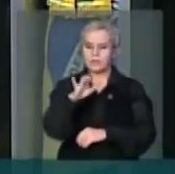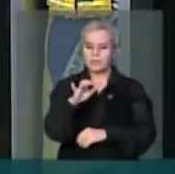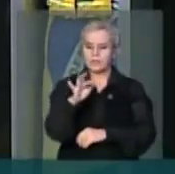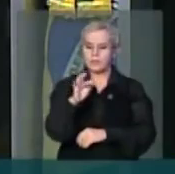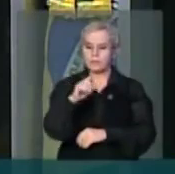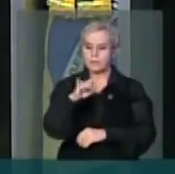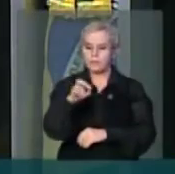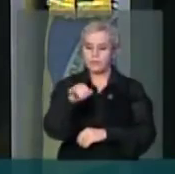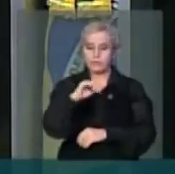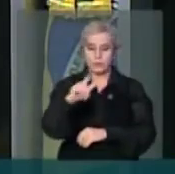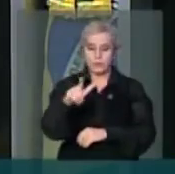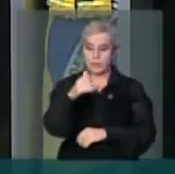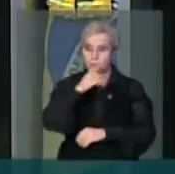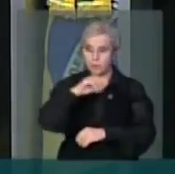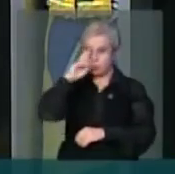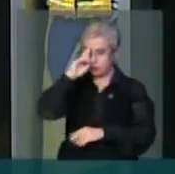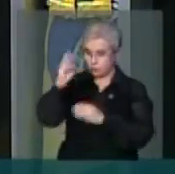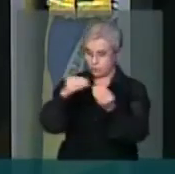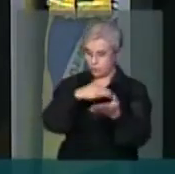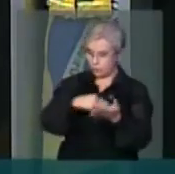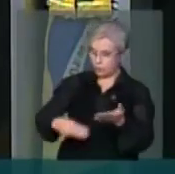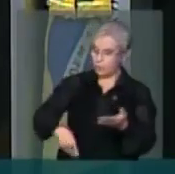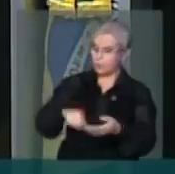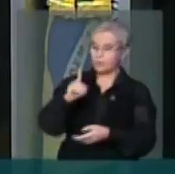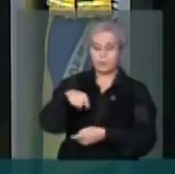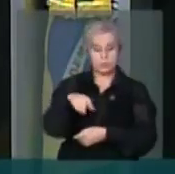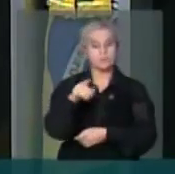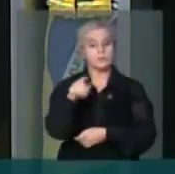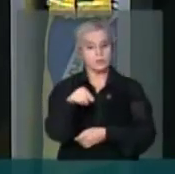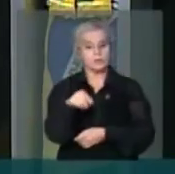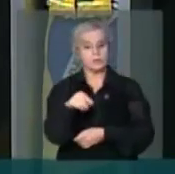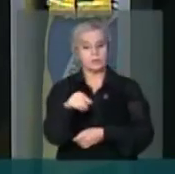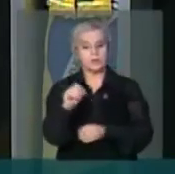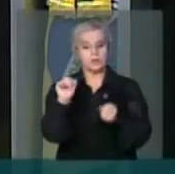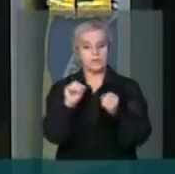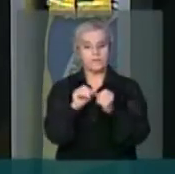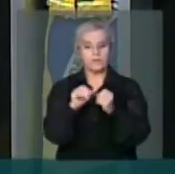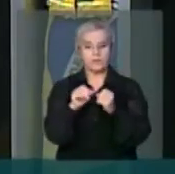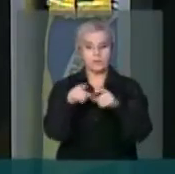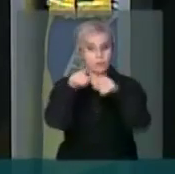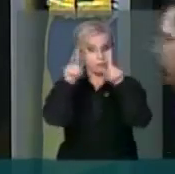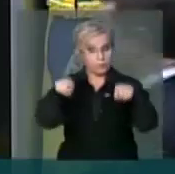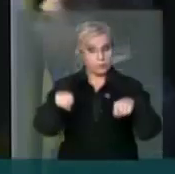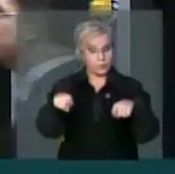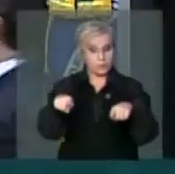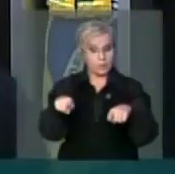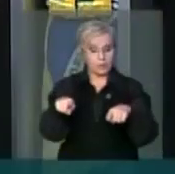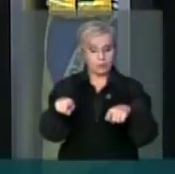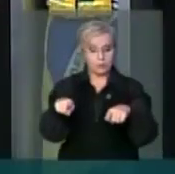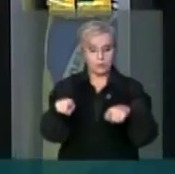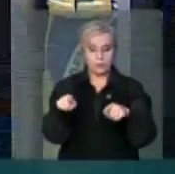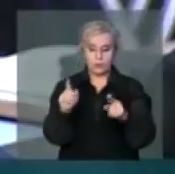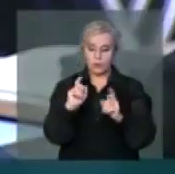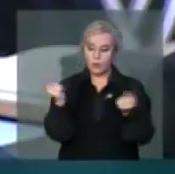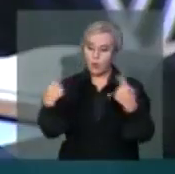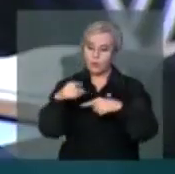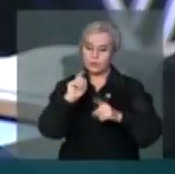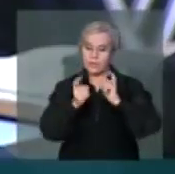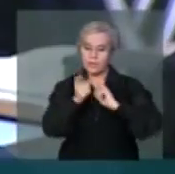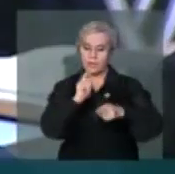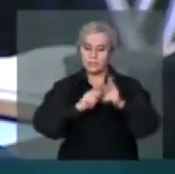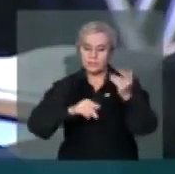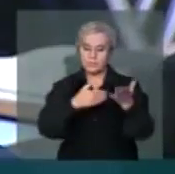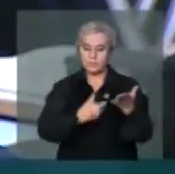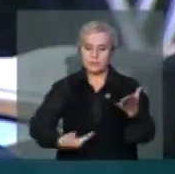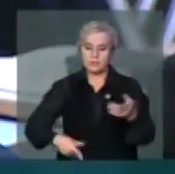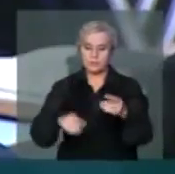funcional, e Vossa Excelência, como ministro, estava na função pública, praticado por funcionário público contra a administração pública,